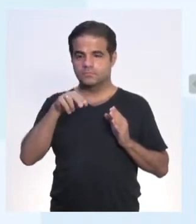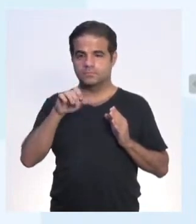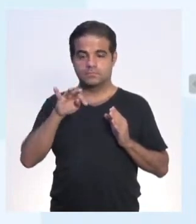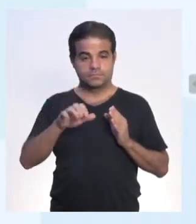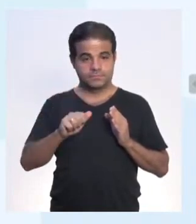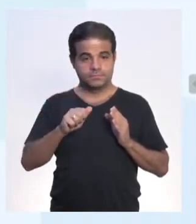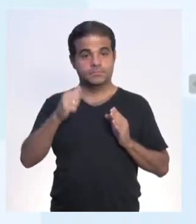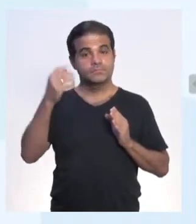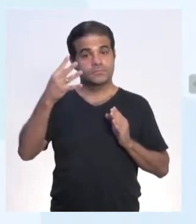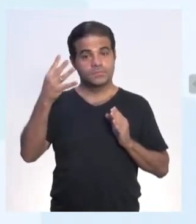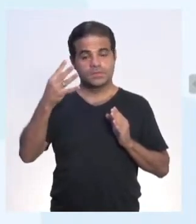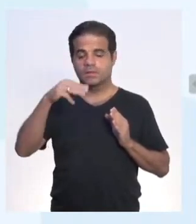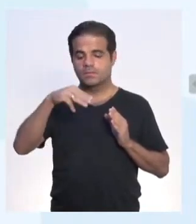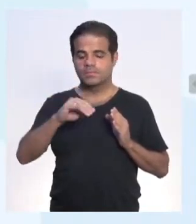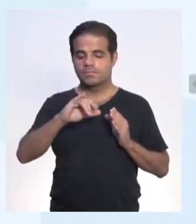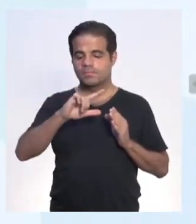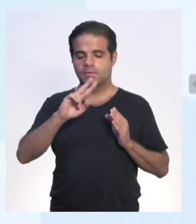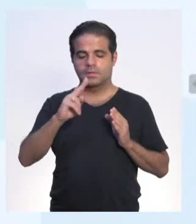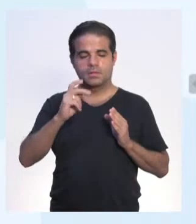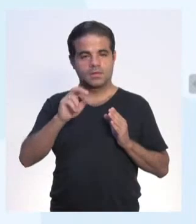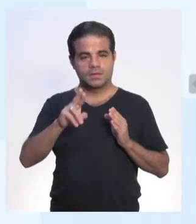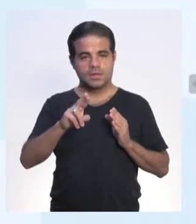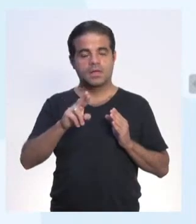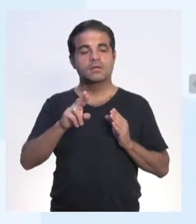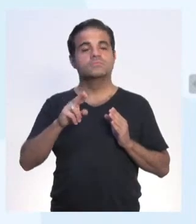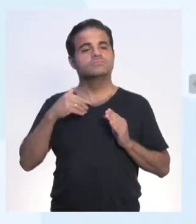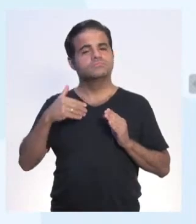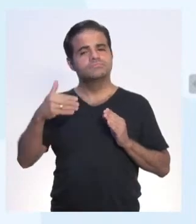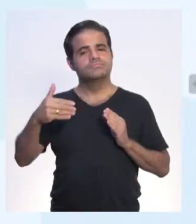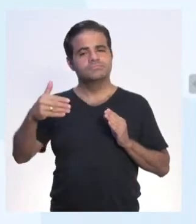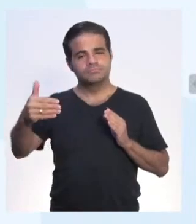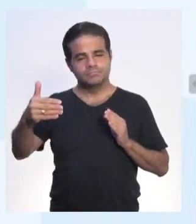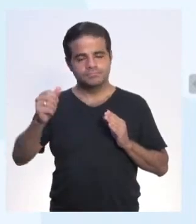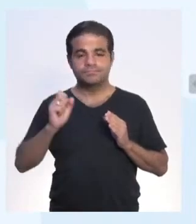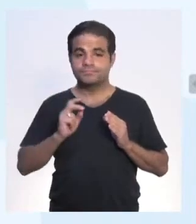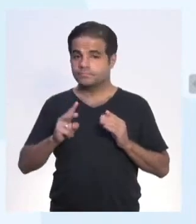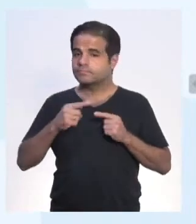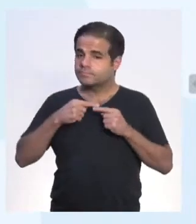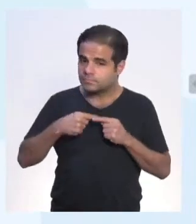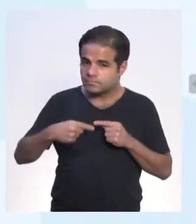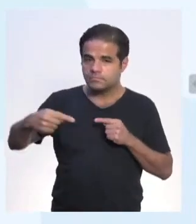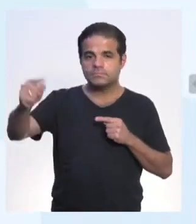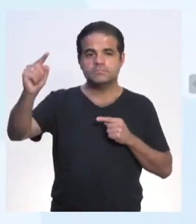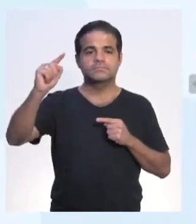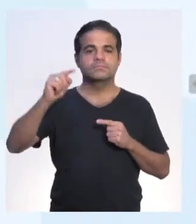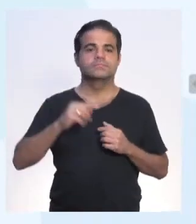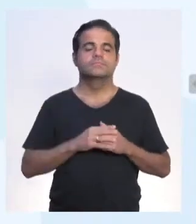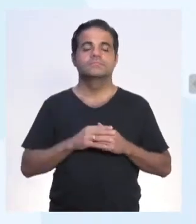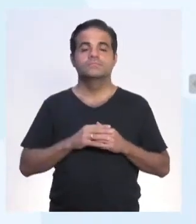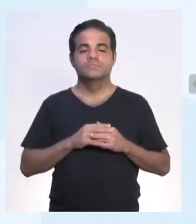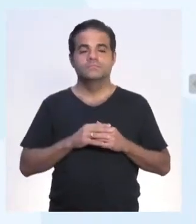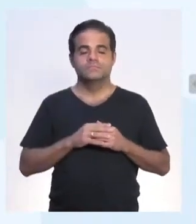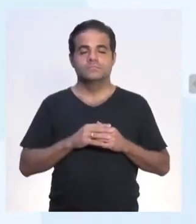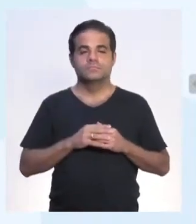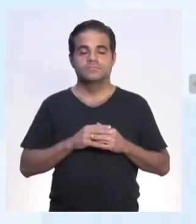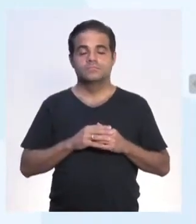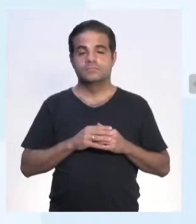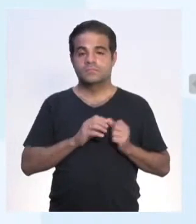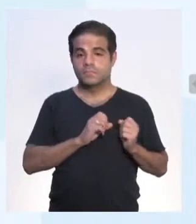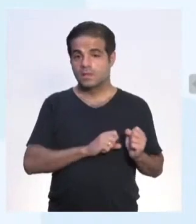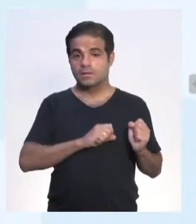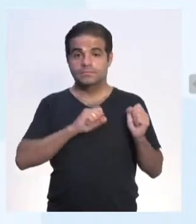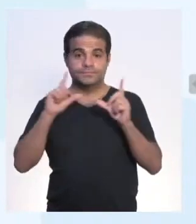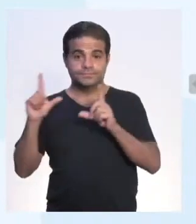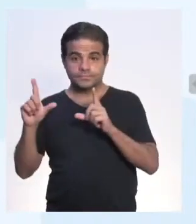O quarto chama milhar. E continua daí para frente. À direita